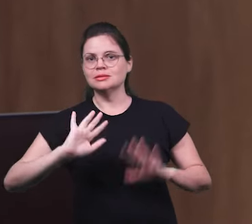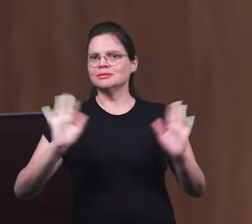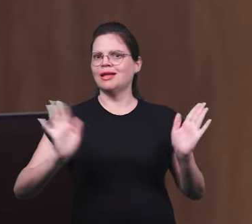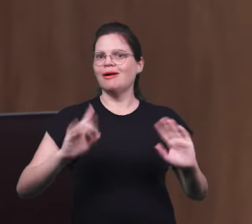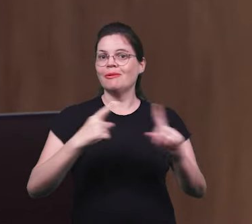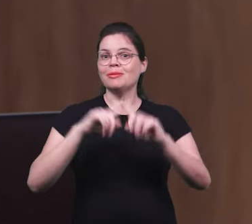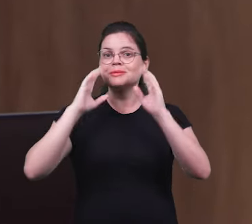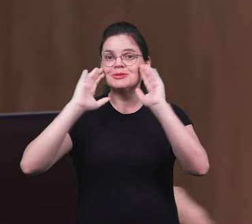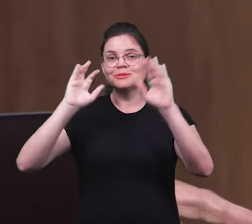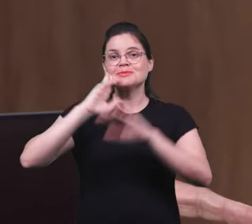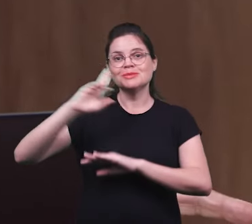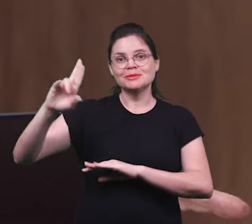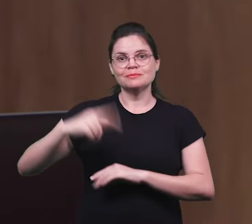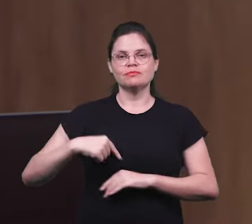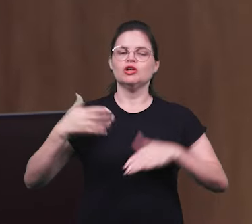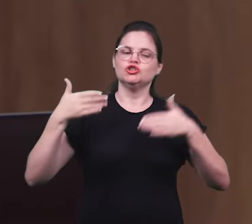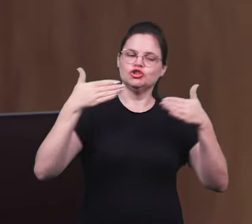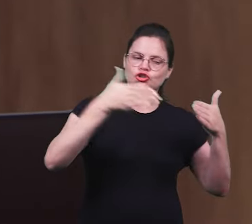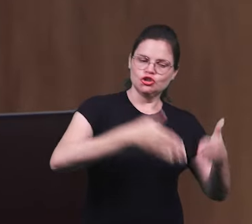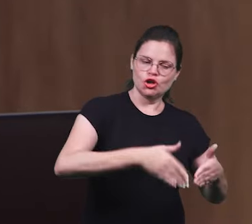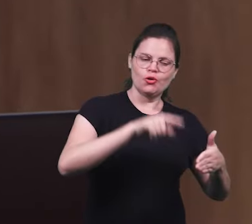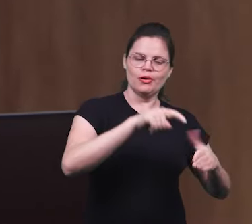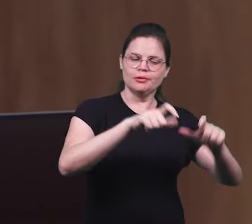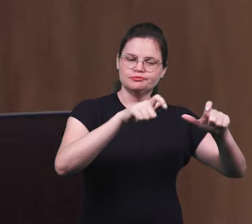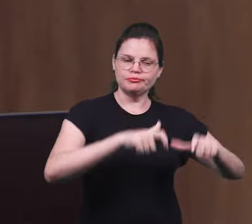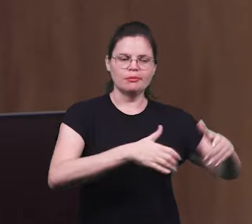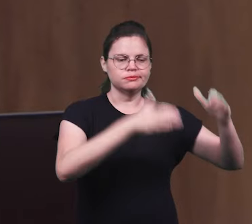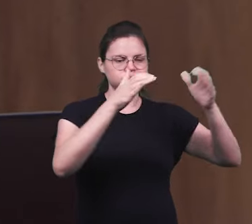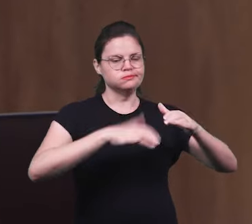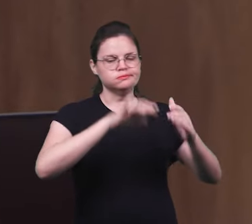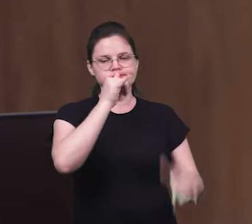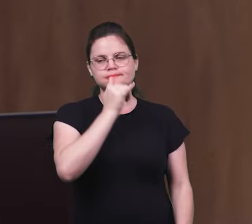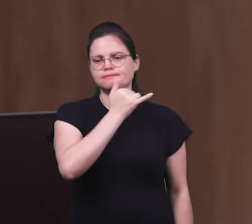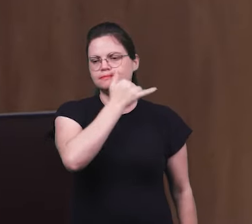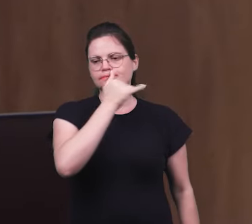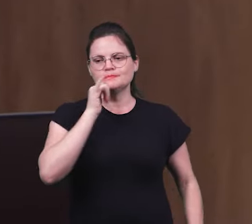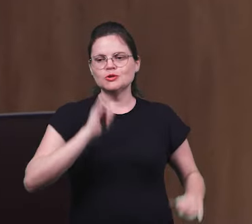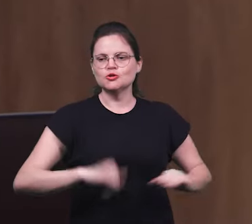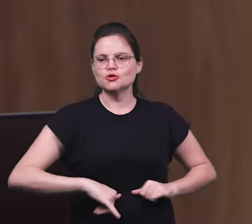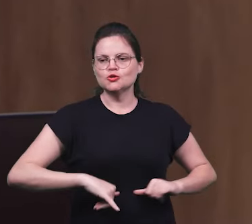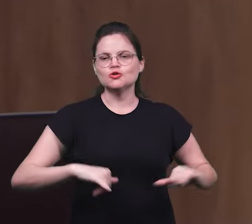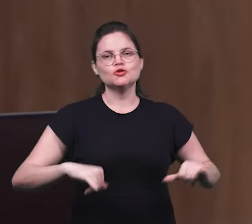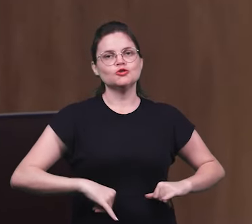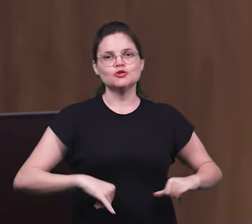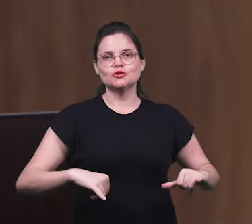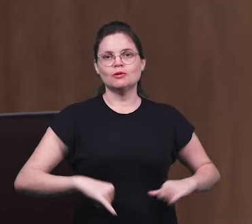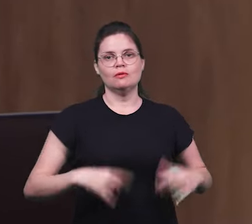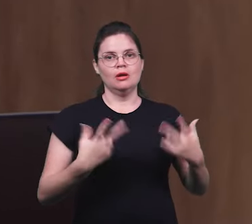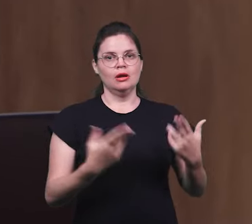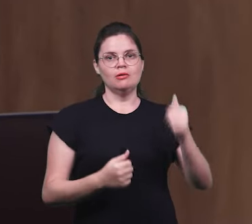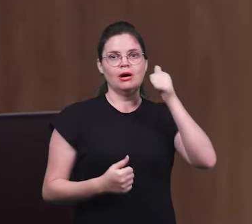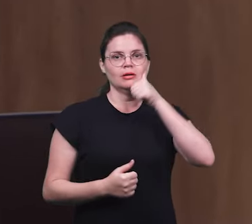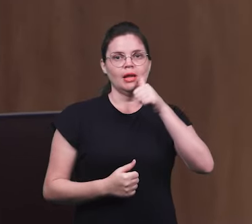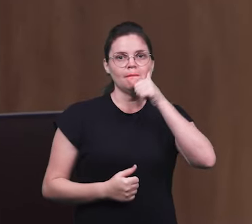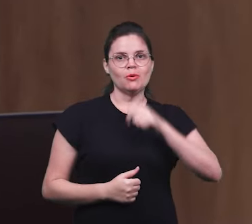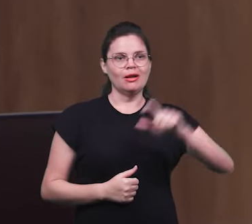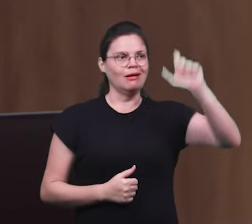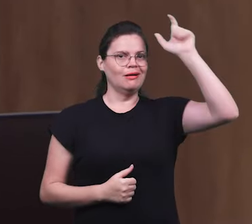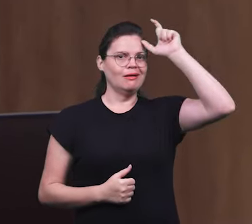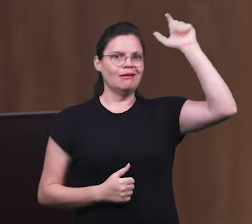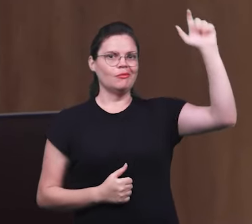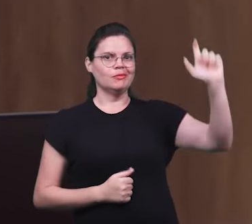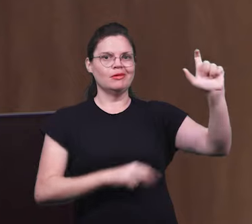quando chegaram lá, sofreram todo esse tipo de situação, né? A questão da jovem adivinhadora,